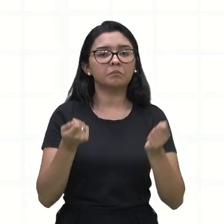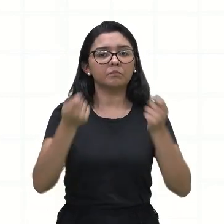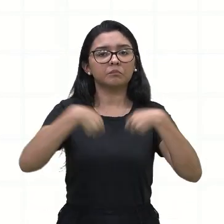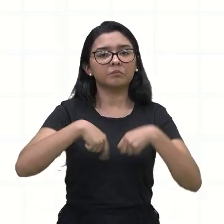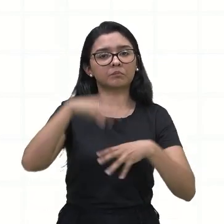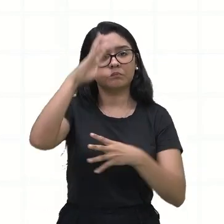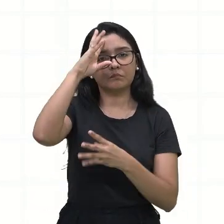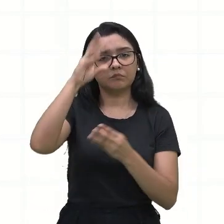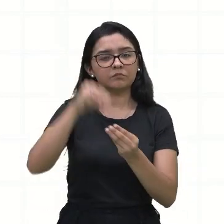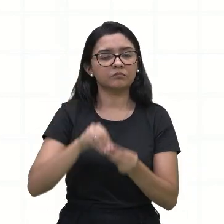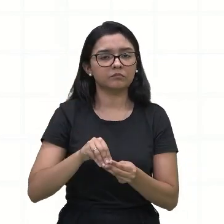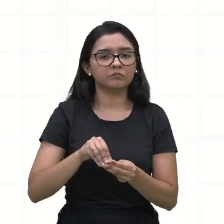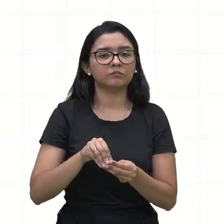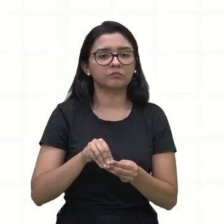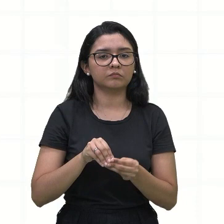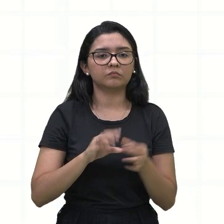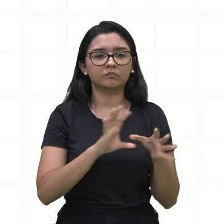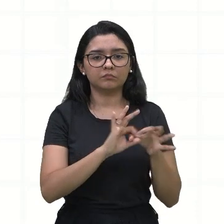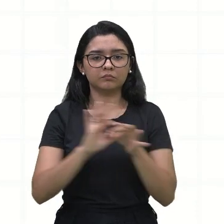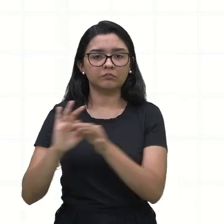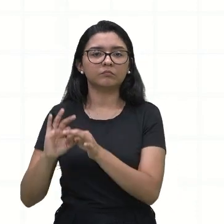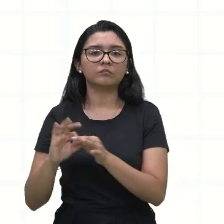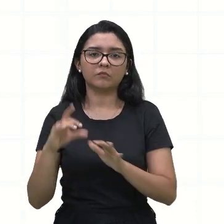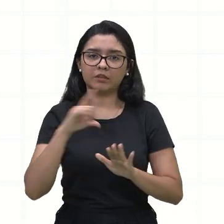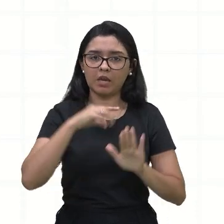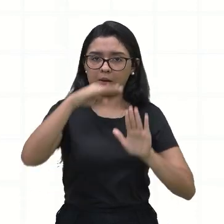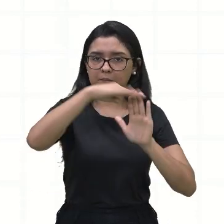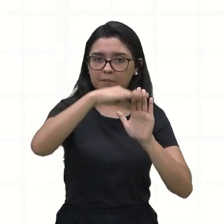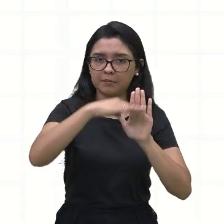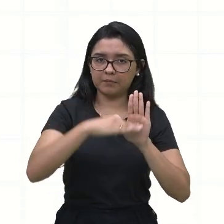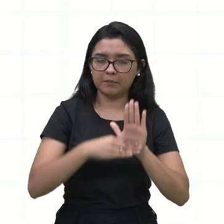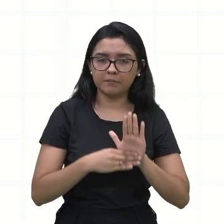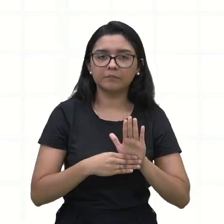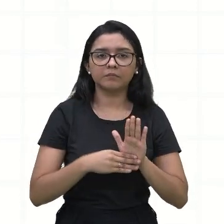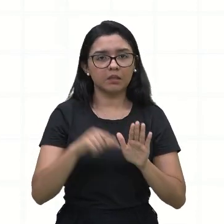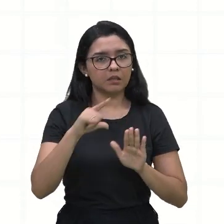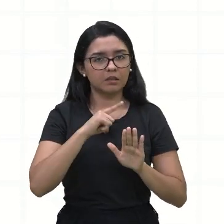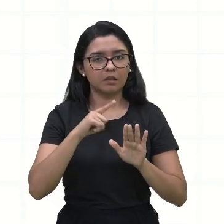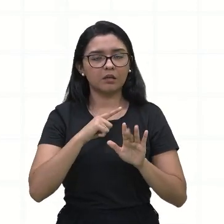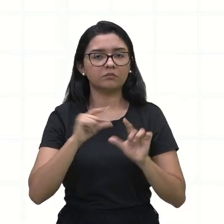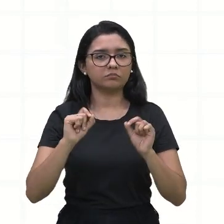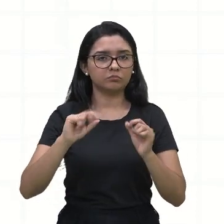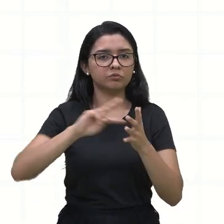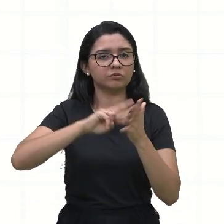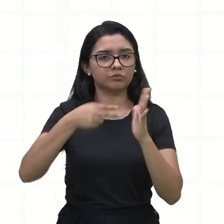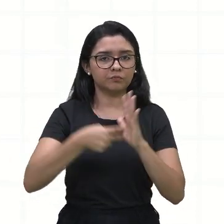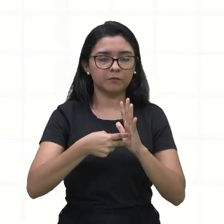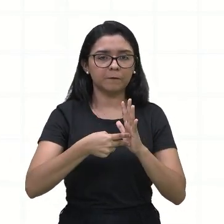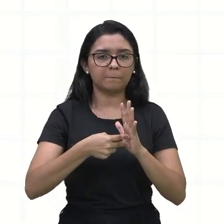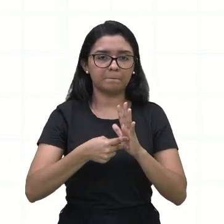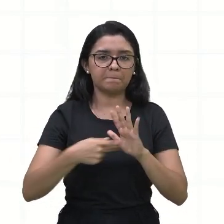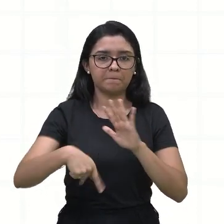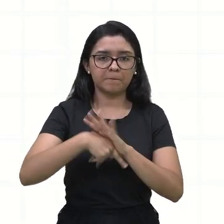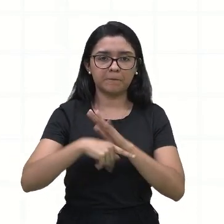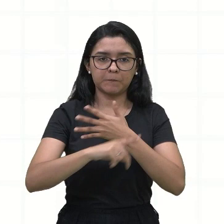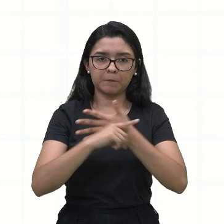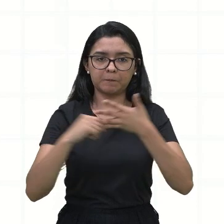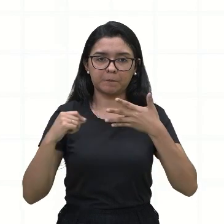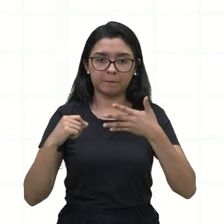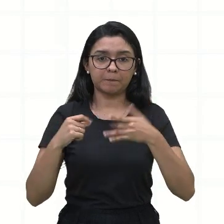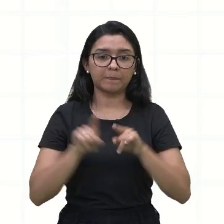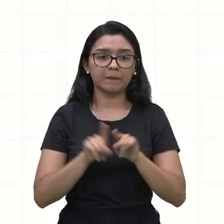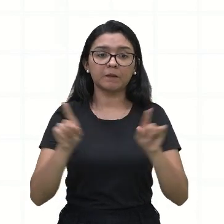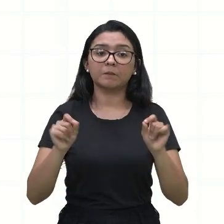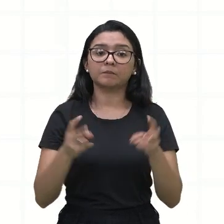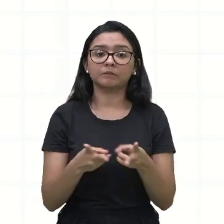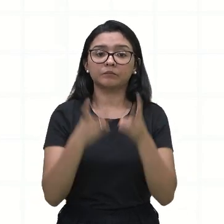sendo, é coerente. Seu título ele segue uma ordem lógica que gera um sentido desejado pelo autor. Apesar disso,